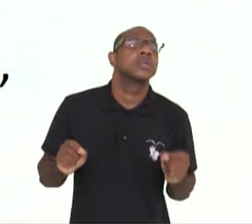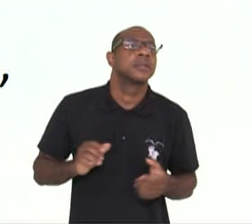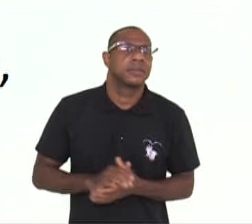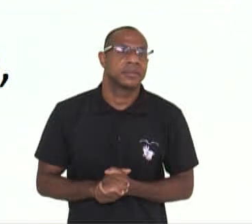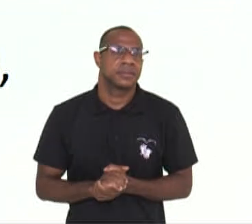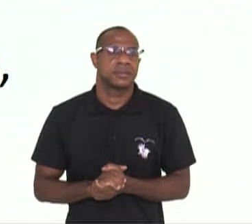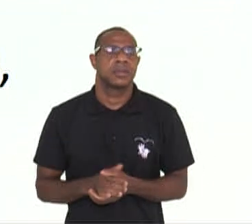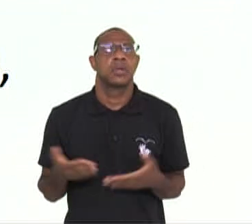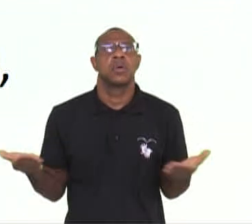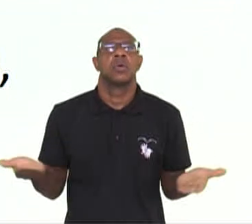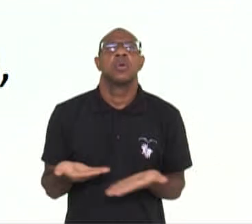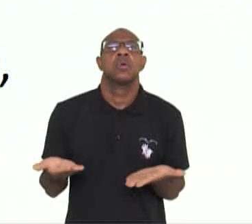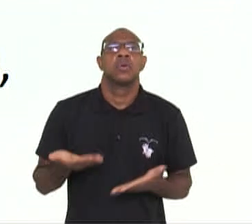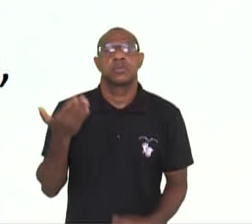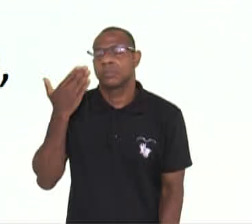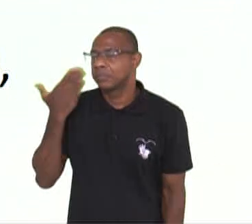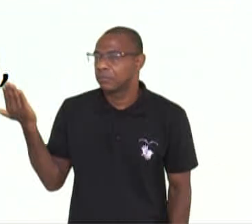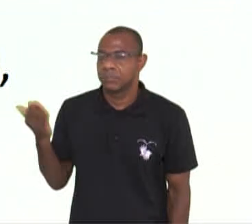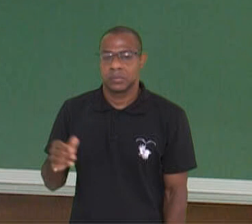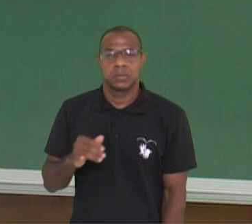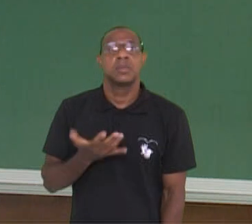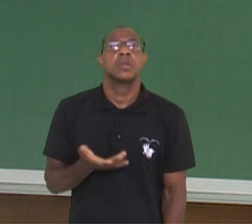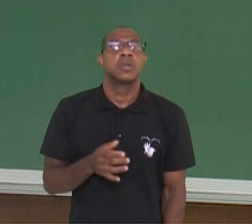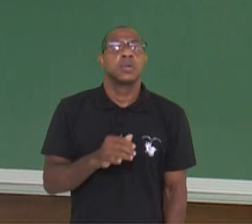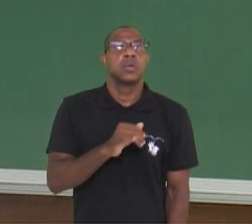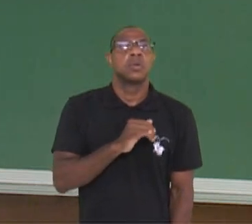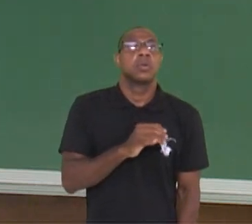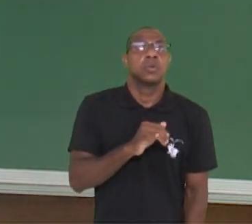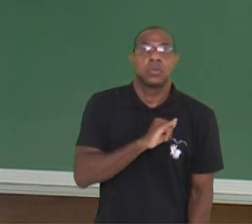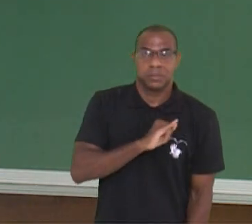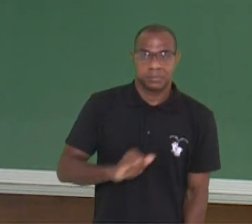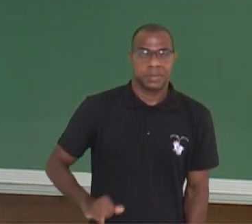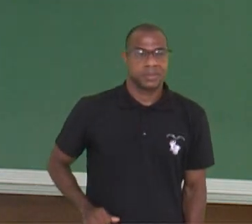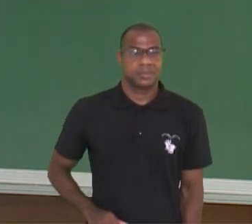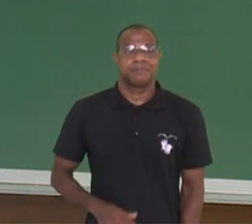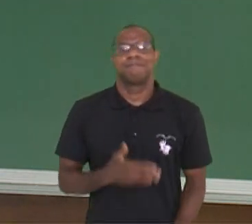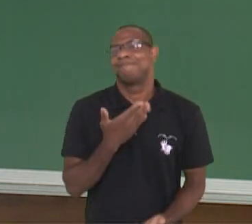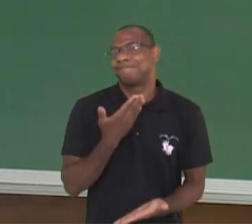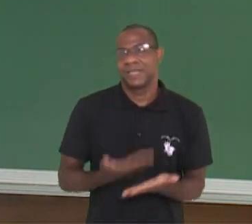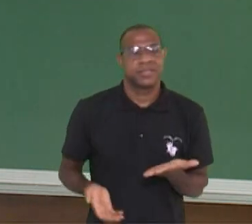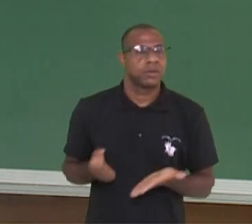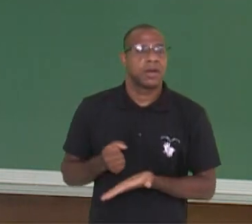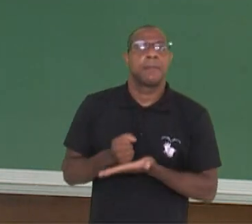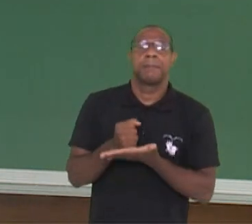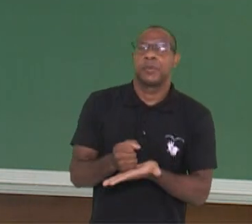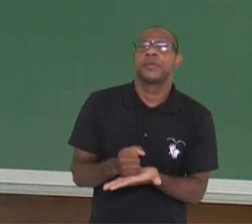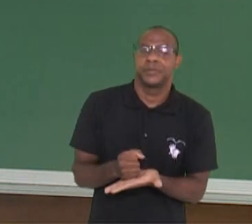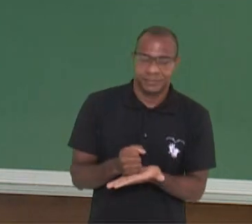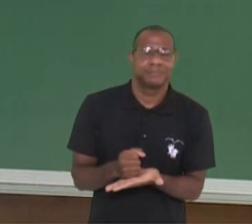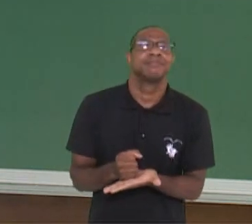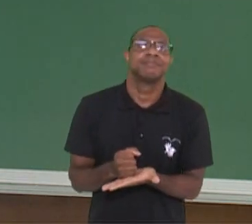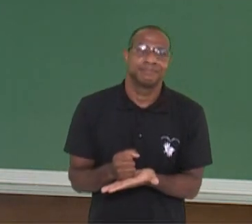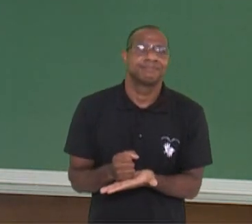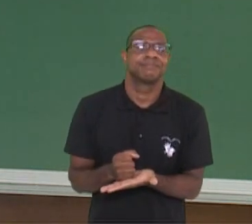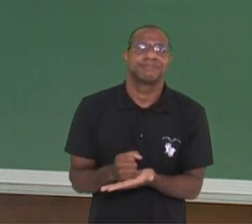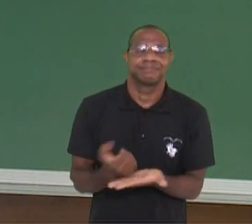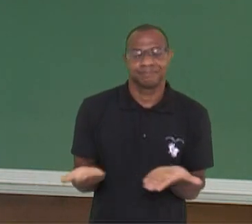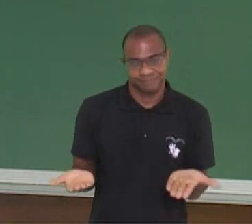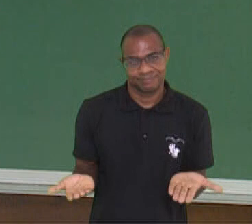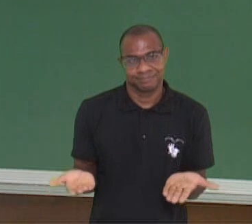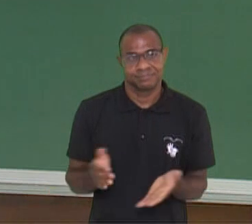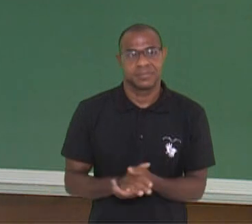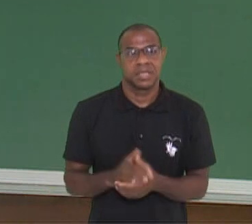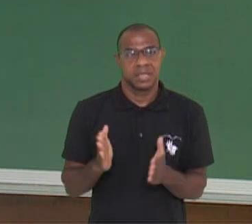criança? Hoje você viu que o Império perdeu o apoio de 3 importantes bases de sustentação: